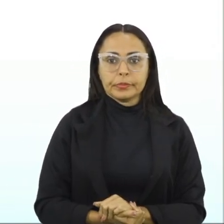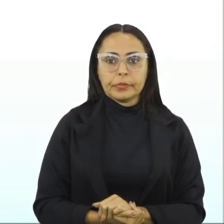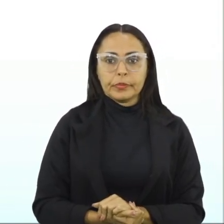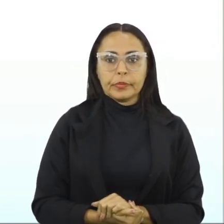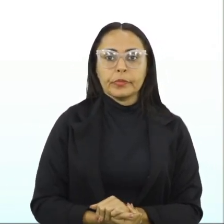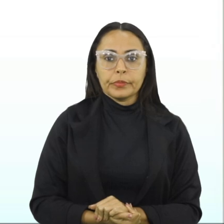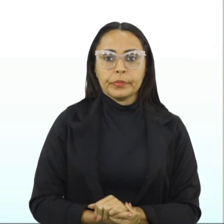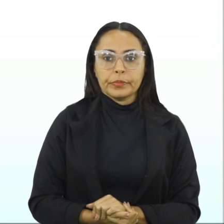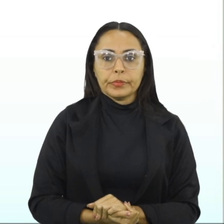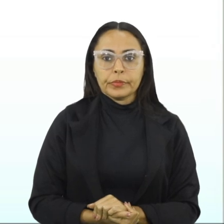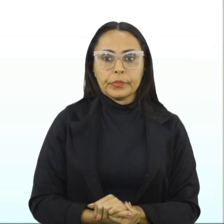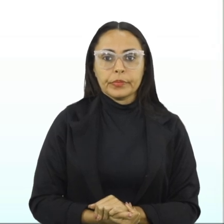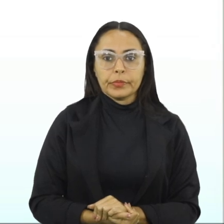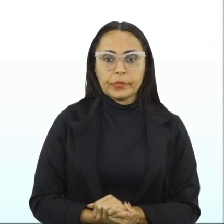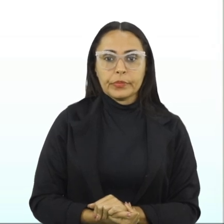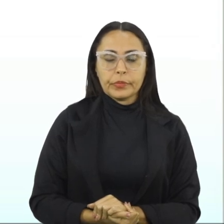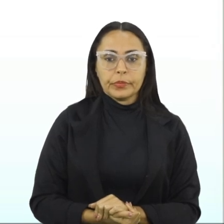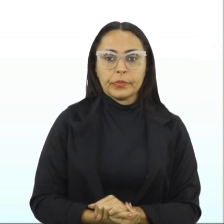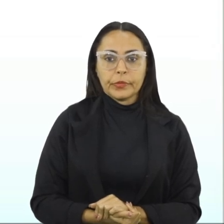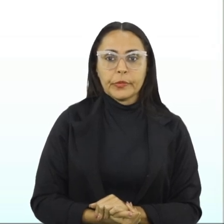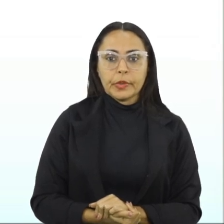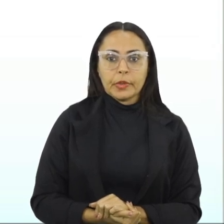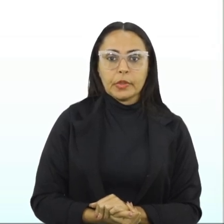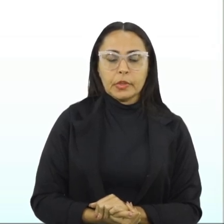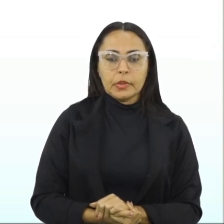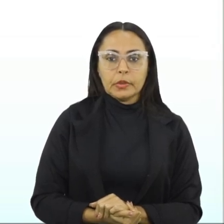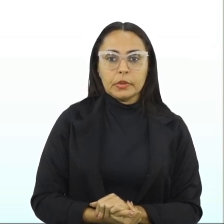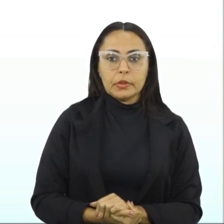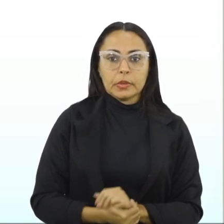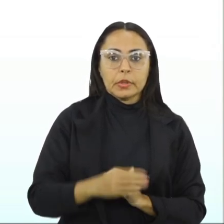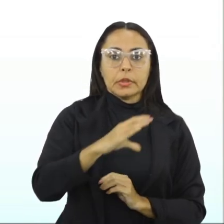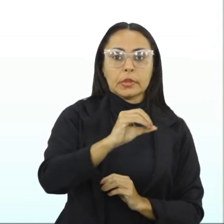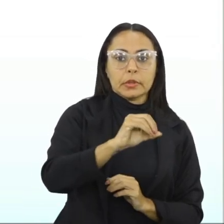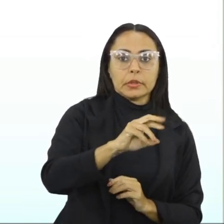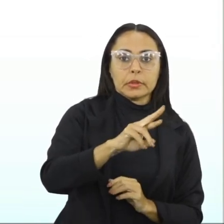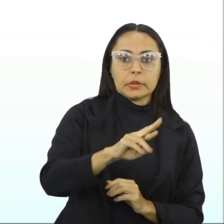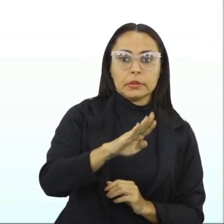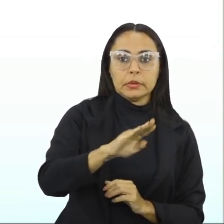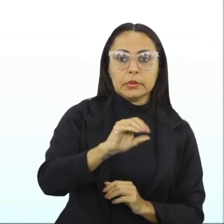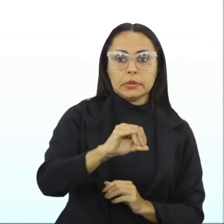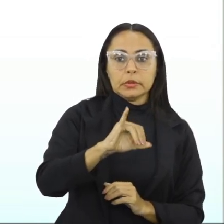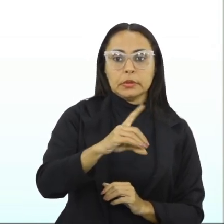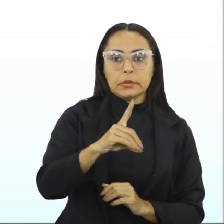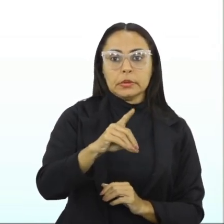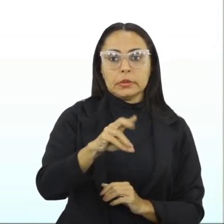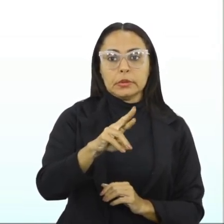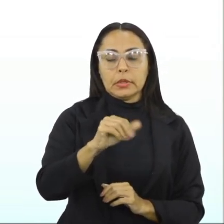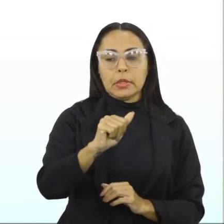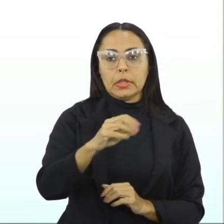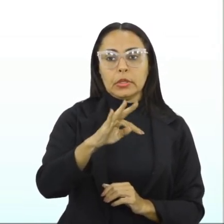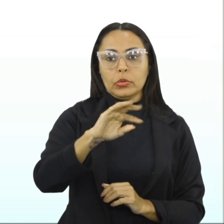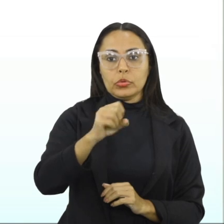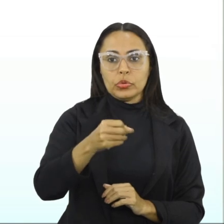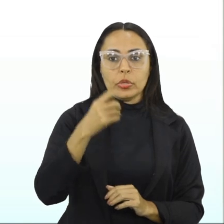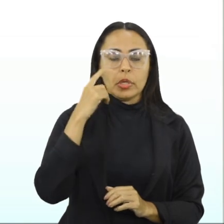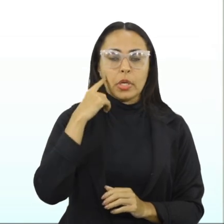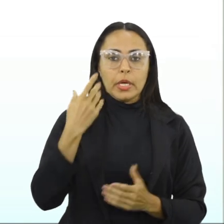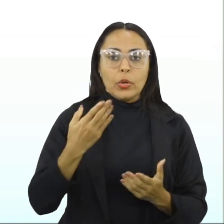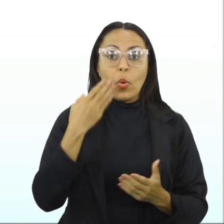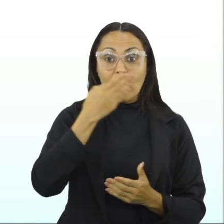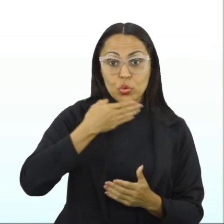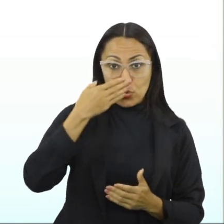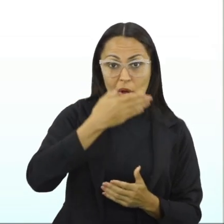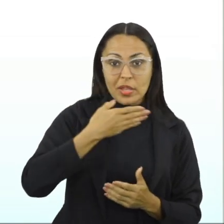que são os carboidratos. Por favor, não esqueçam que, olha, carboidratos são açúcares,